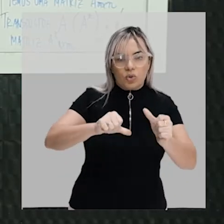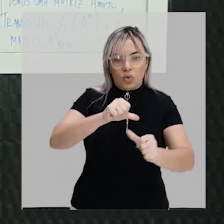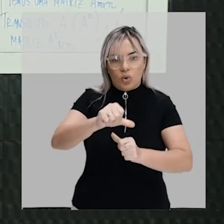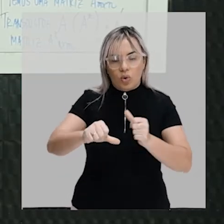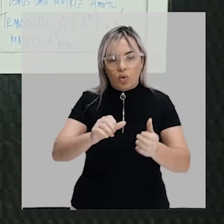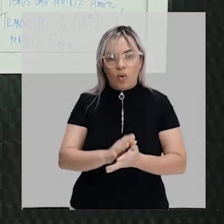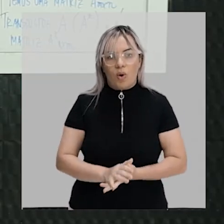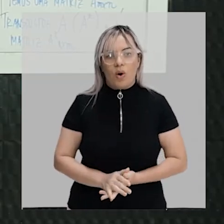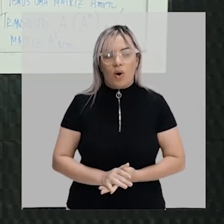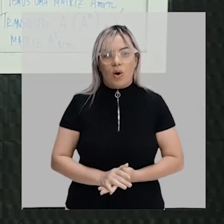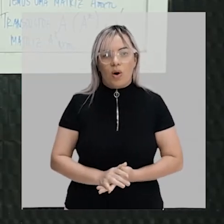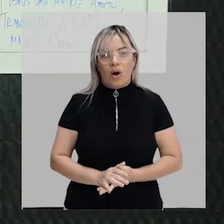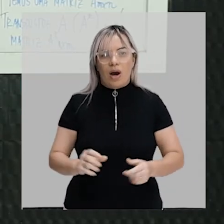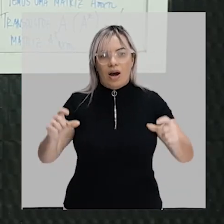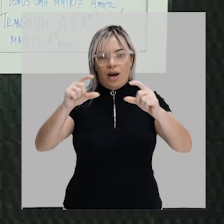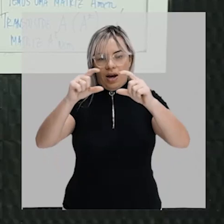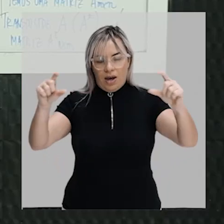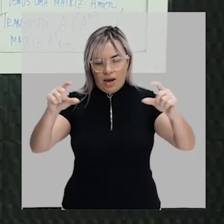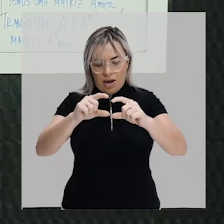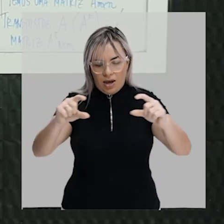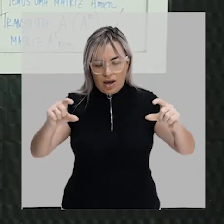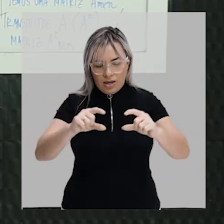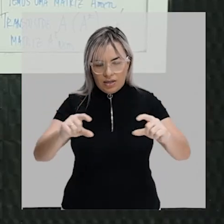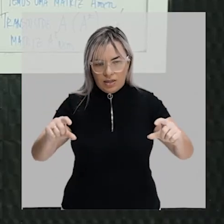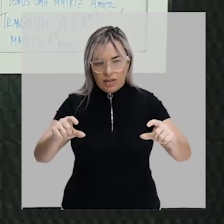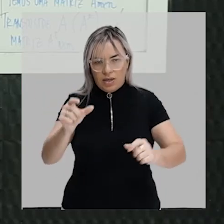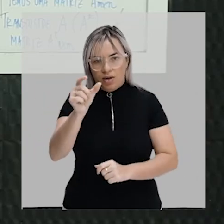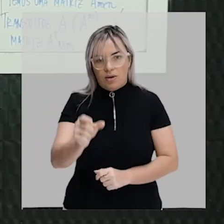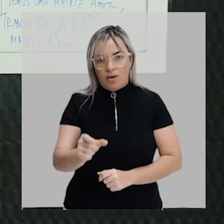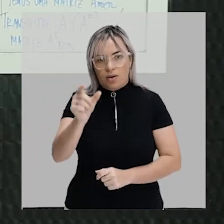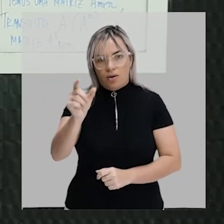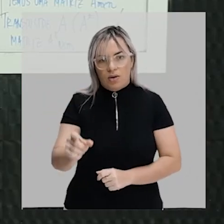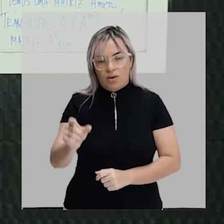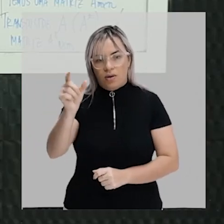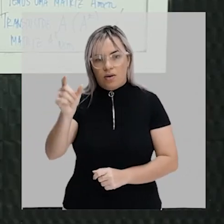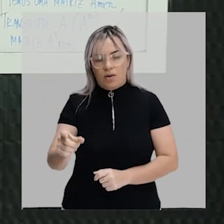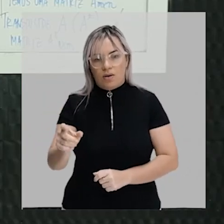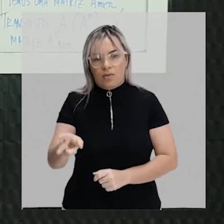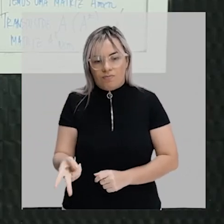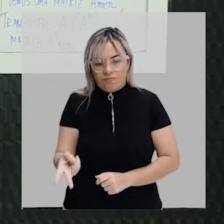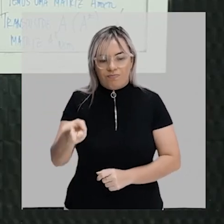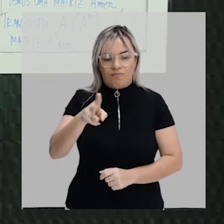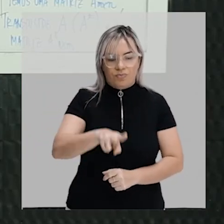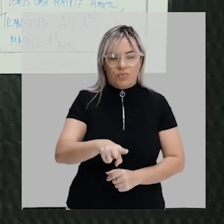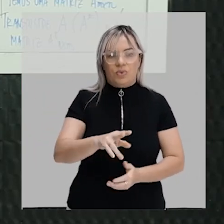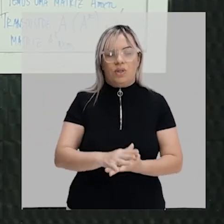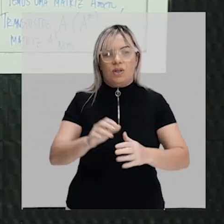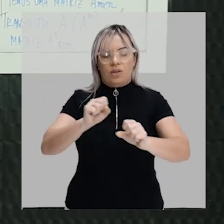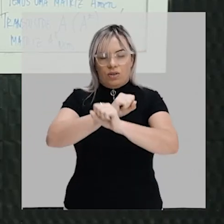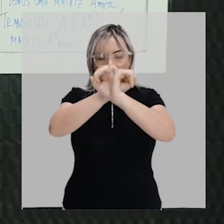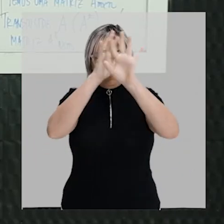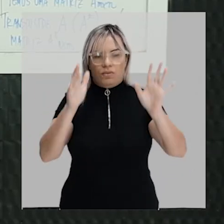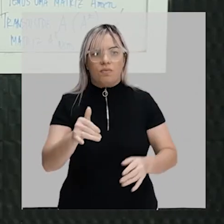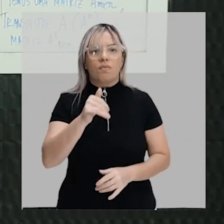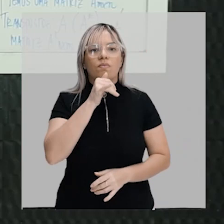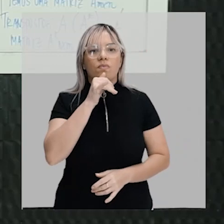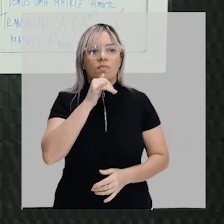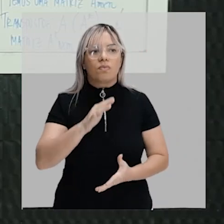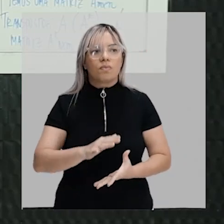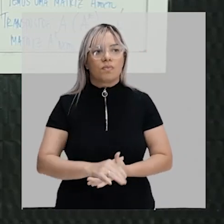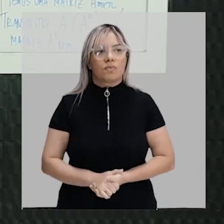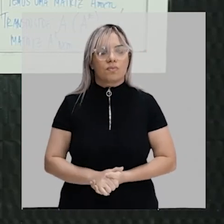para ficar para ficar melhor de ser entendido tá Para a gente poder ficar bem claro para vocês olha só